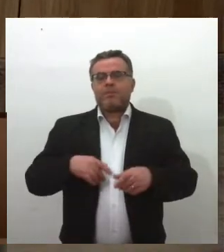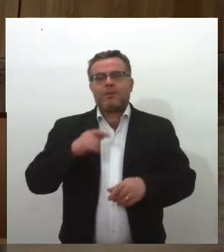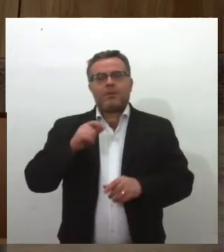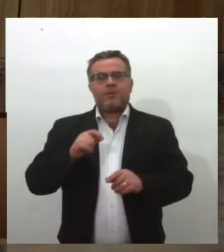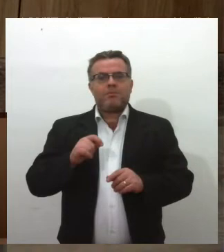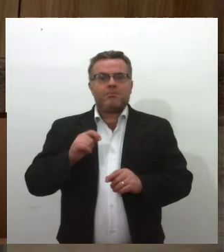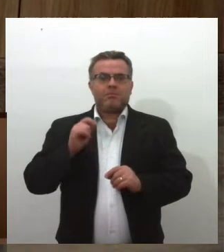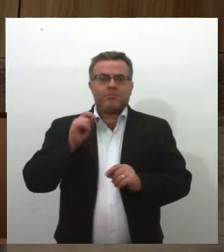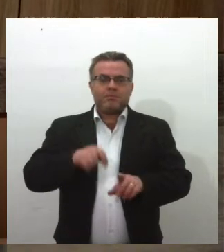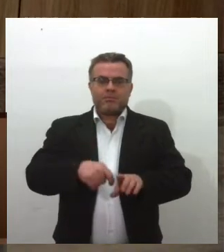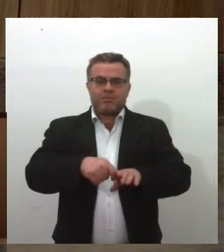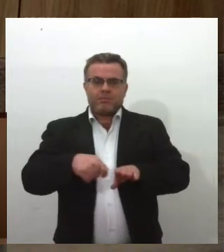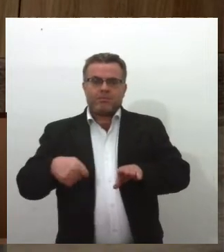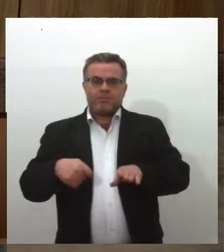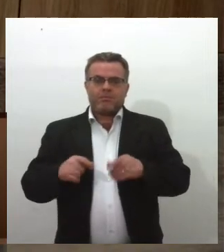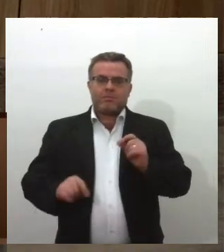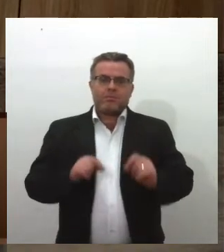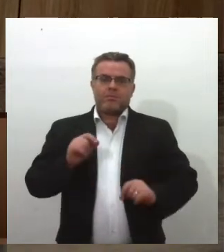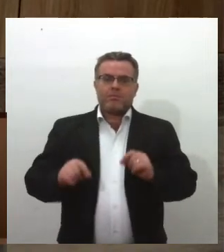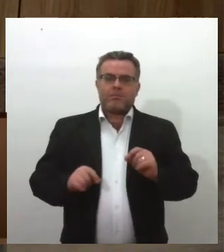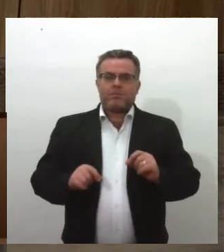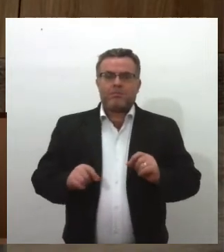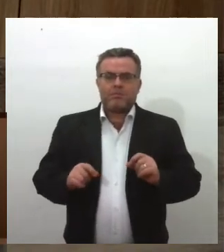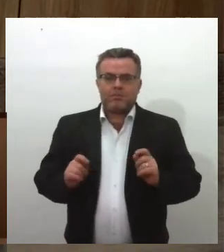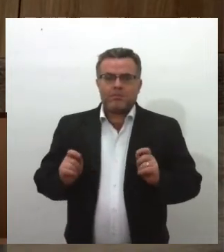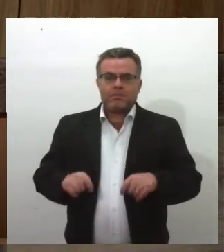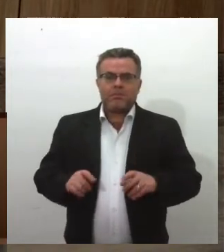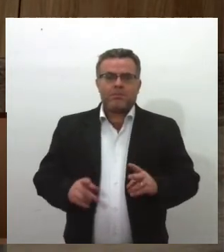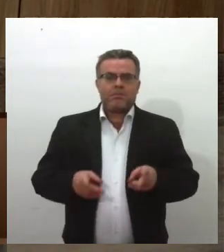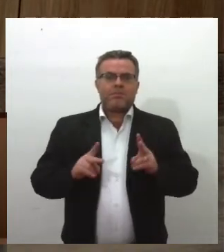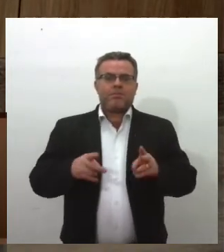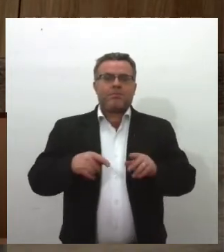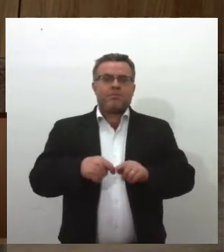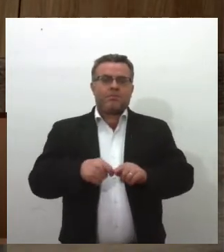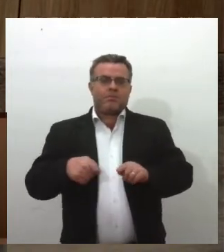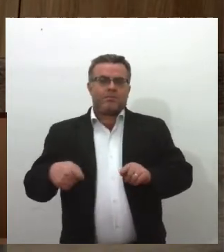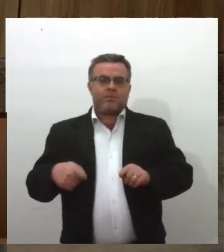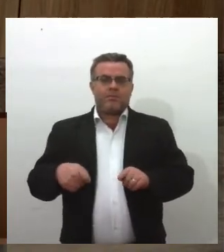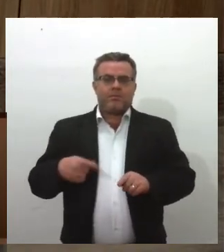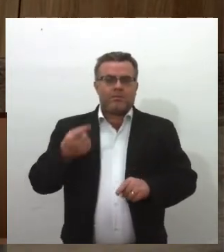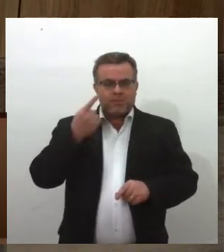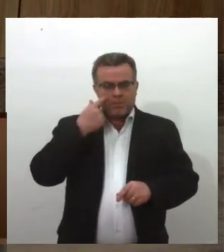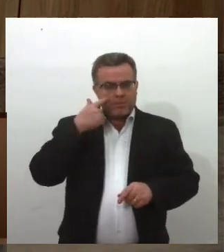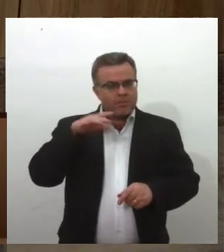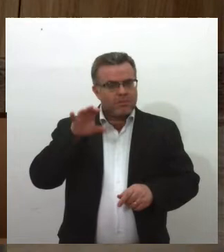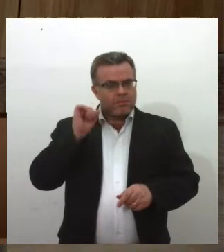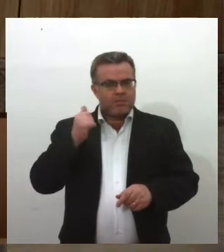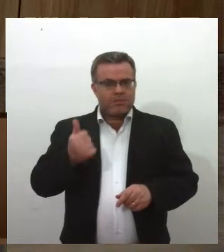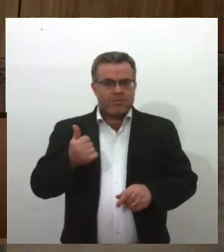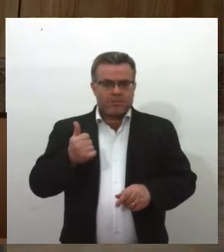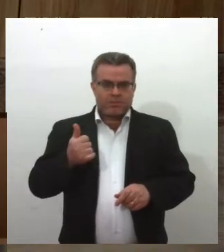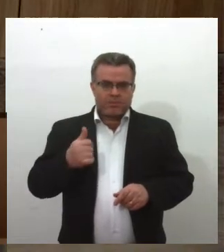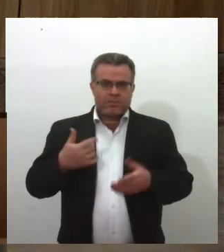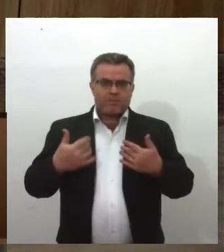dele? Não. Não, deixa agora eu ver. Não. Desconecte o fone para a gente ver, ou para a gente ouvir. Tente desconectar o fone.